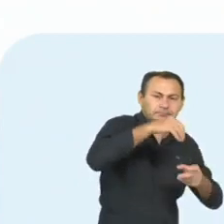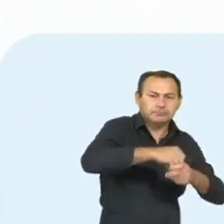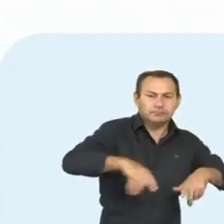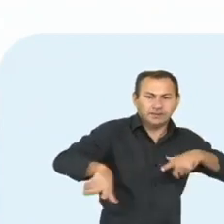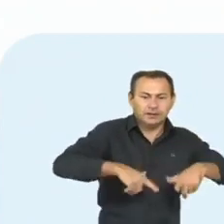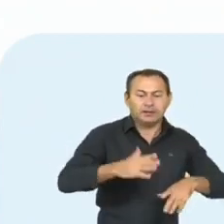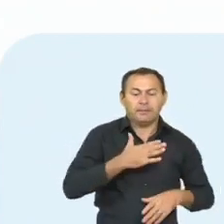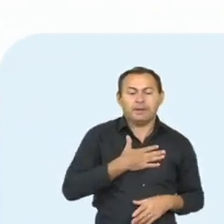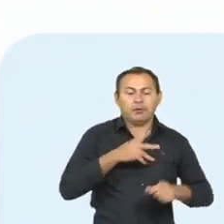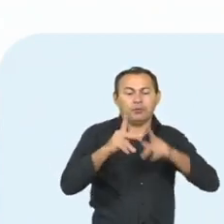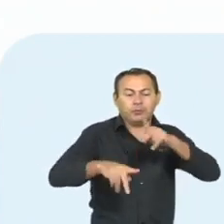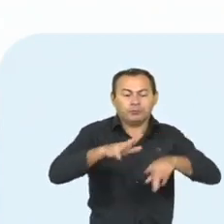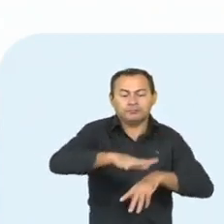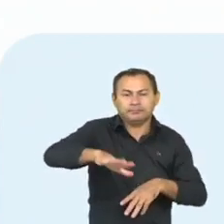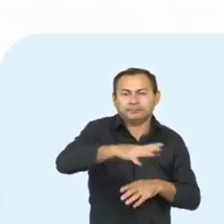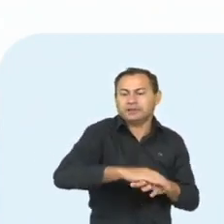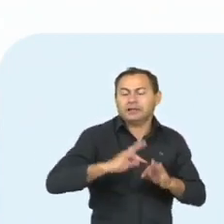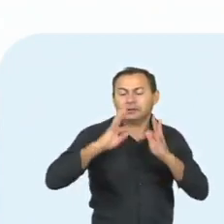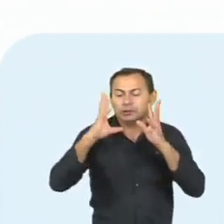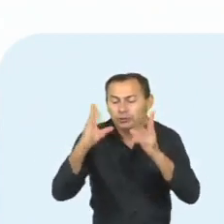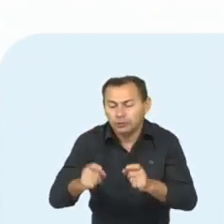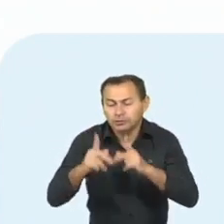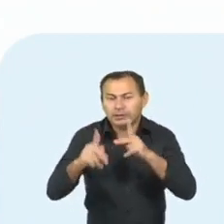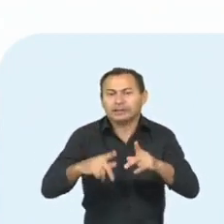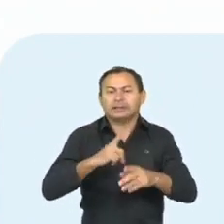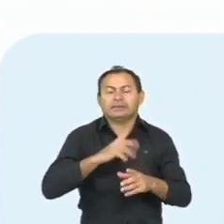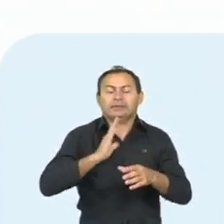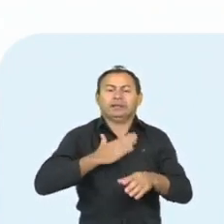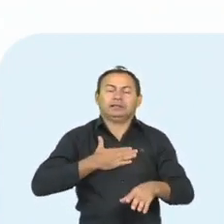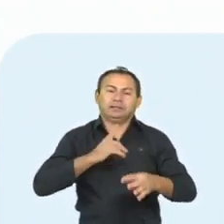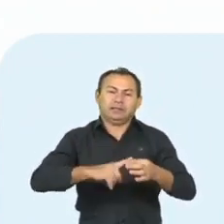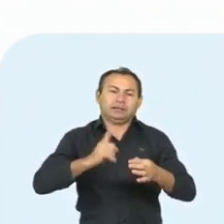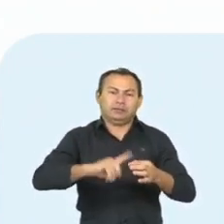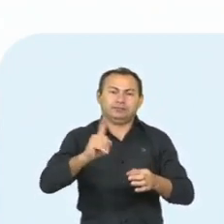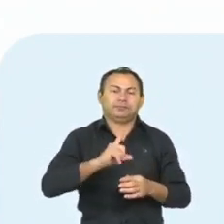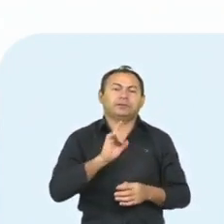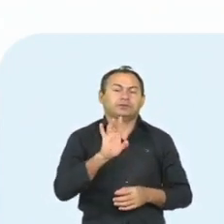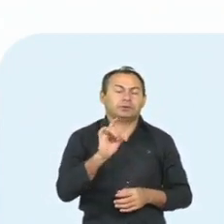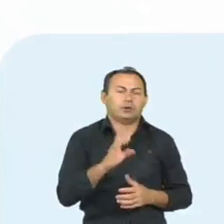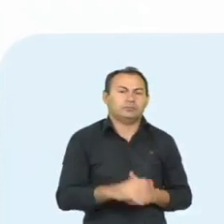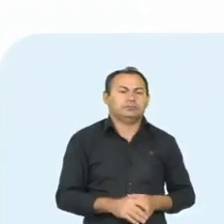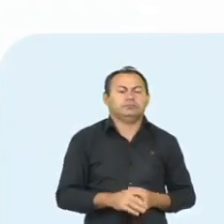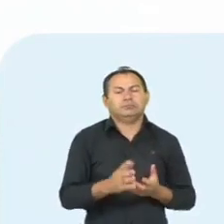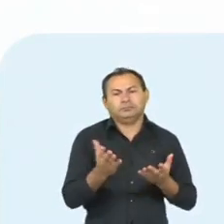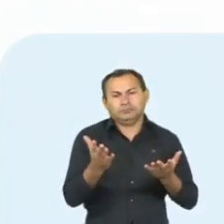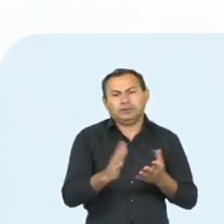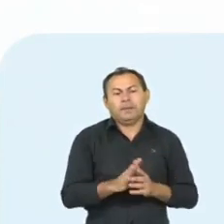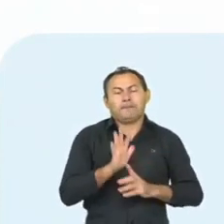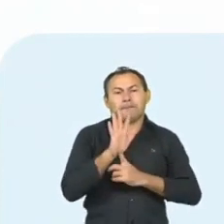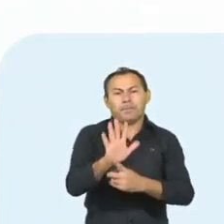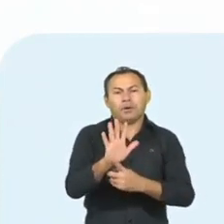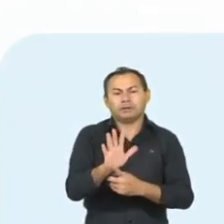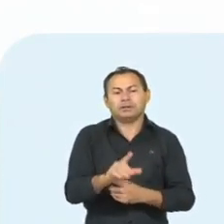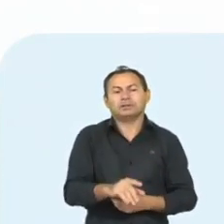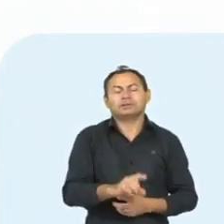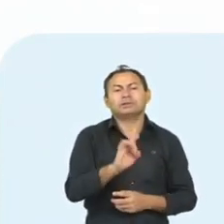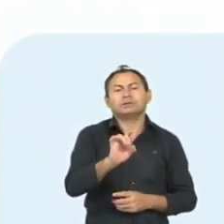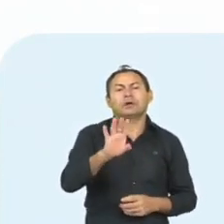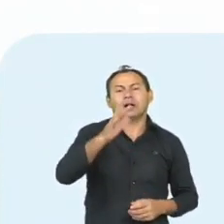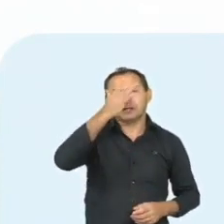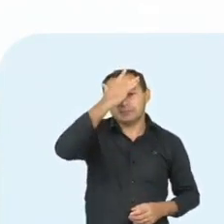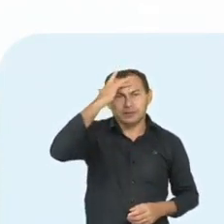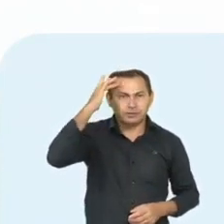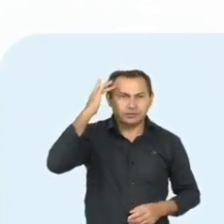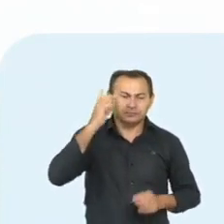Na minha população, eu não vou pegar toda a população que existe na minha cidade. Não, eu vou pegar como amostra aquelas pessoas,